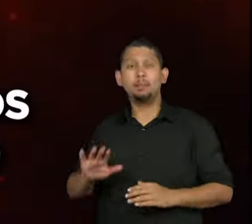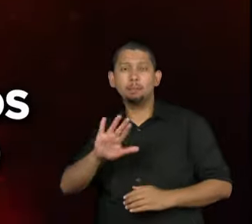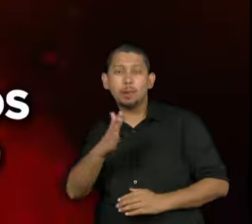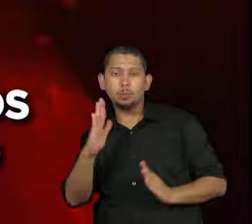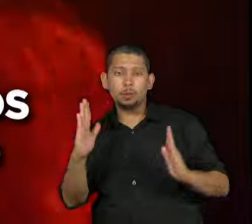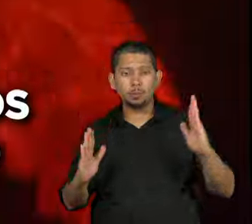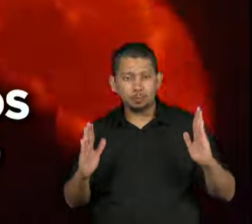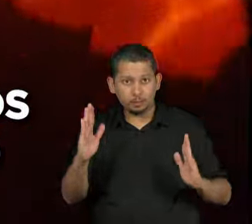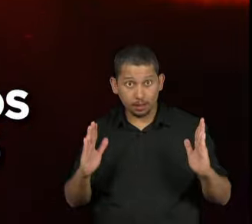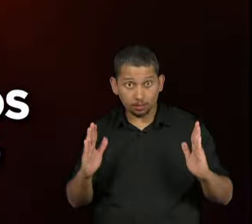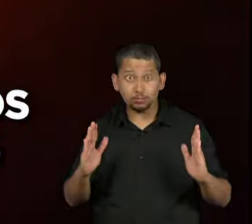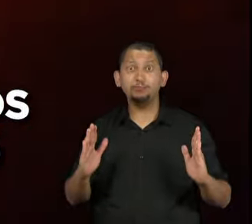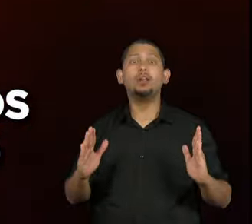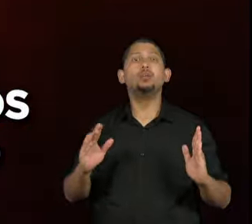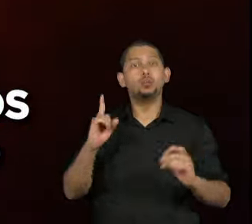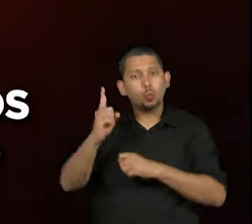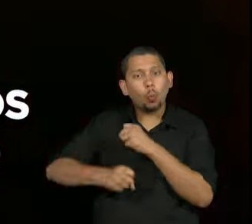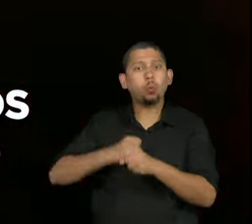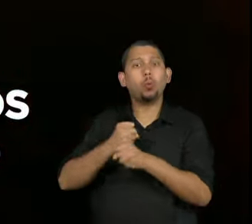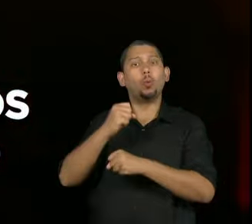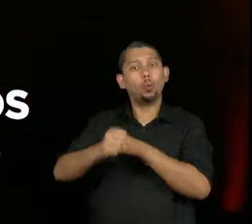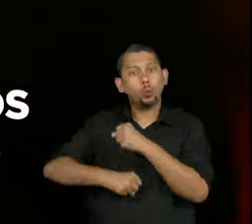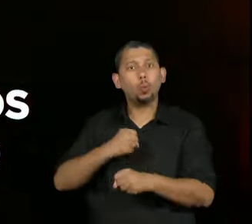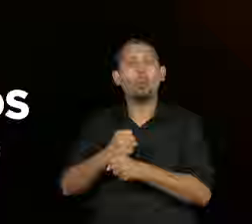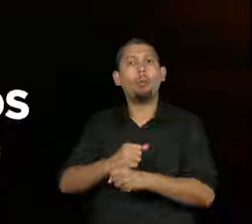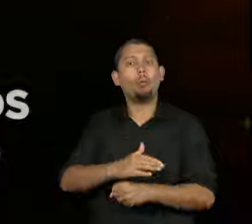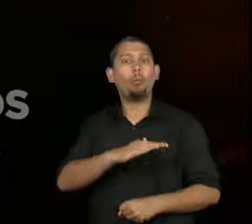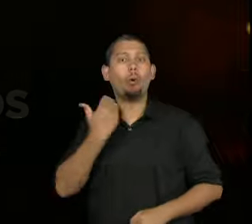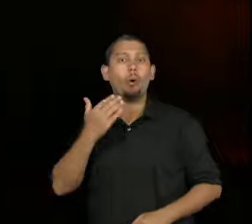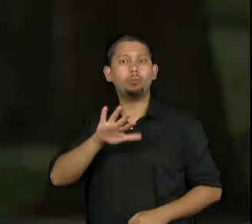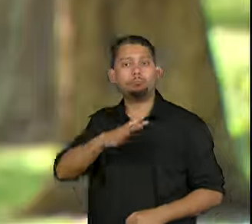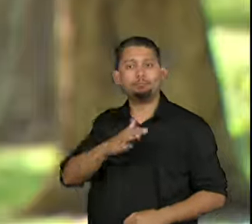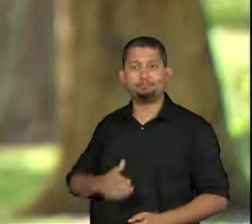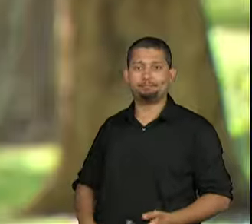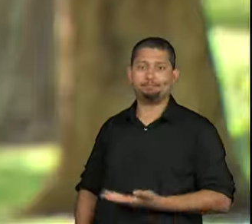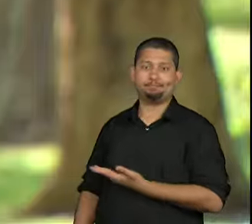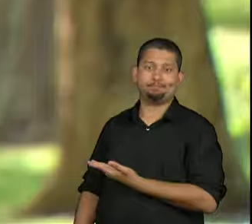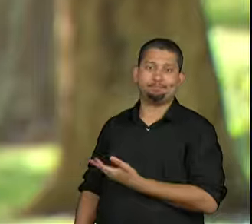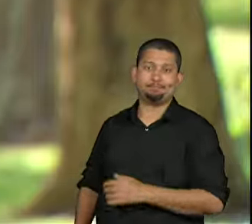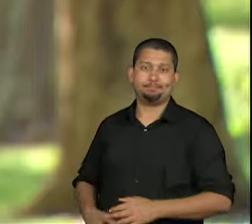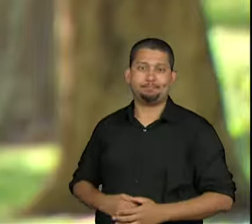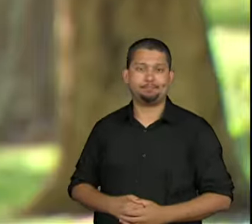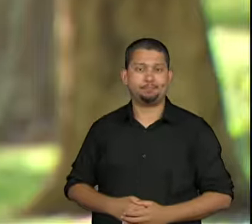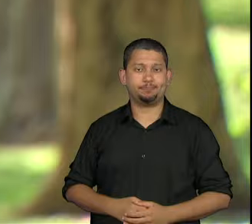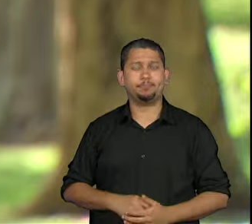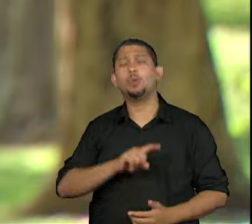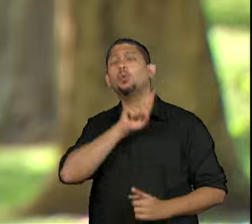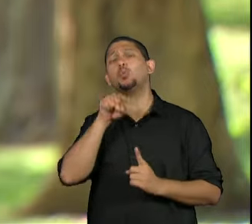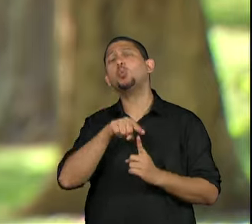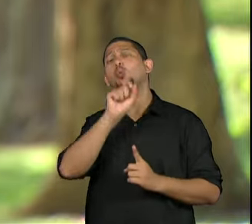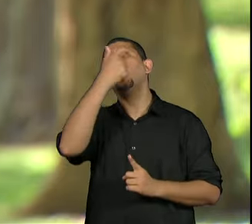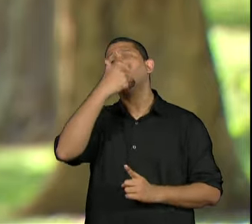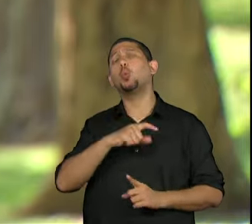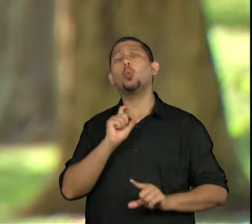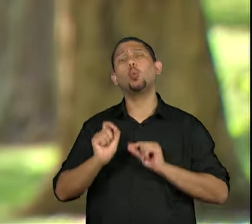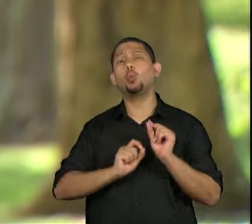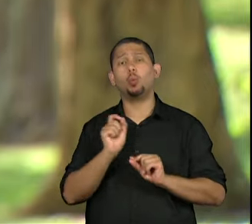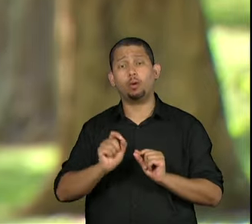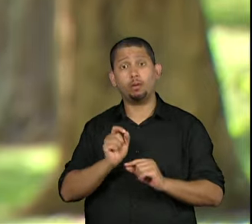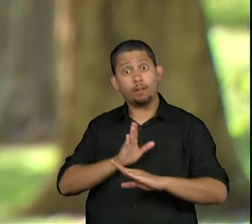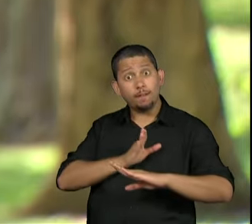botos sejam vítimas da caça ilegal a cada ano. A nossa ambição é realmente poder, ver se nos dados